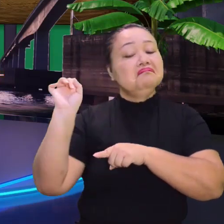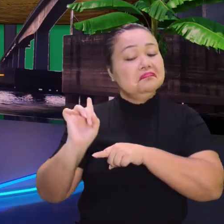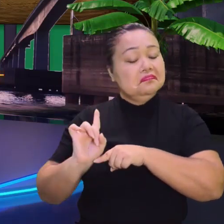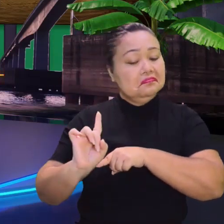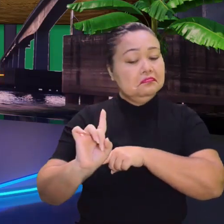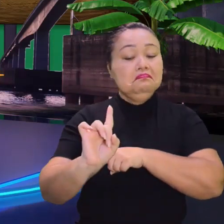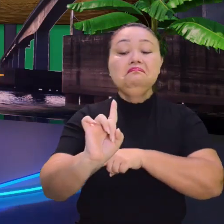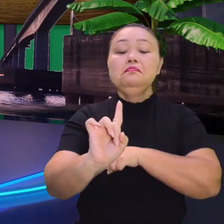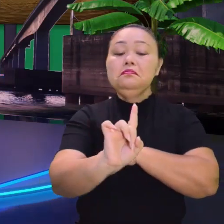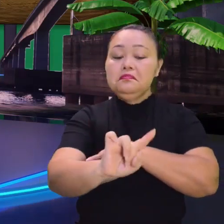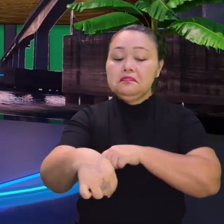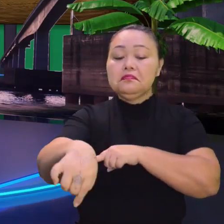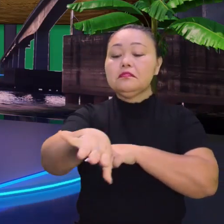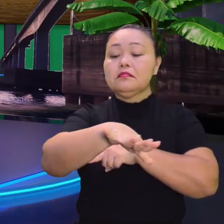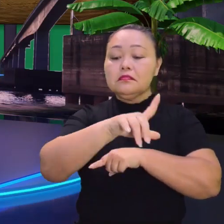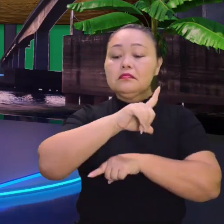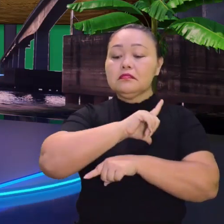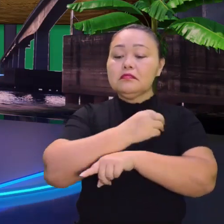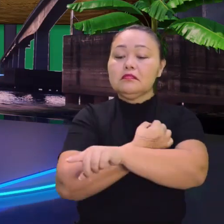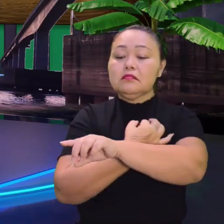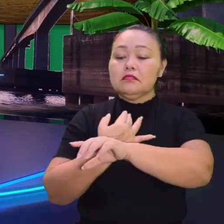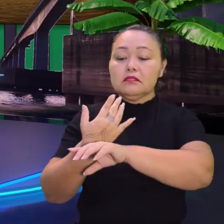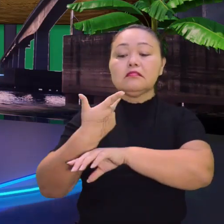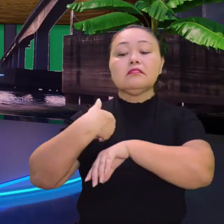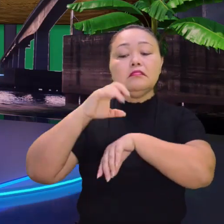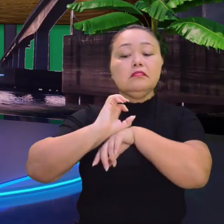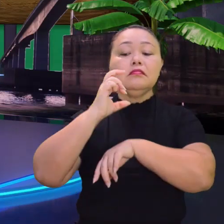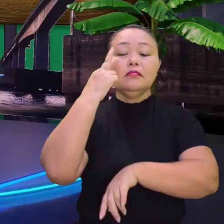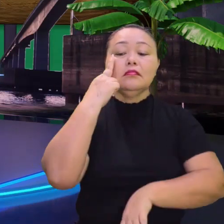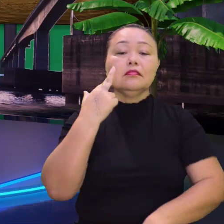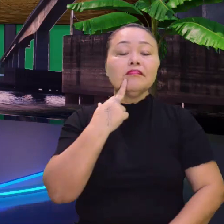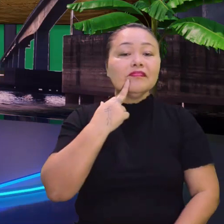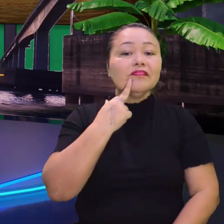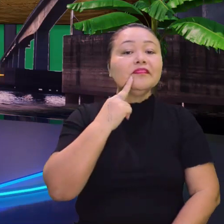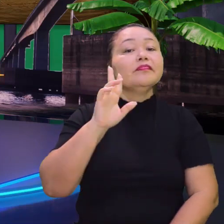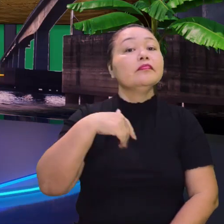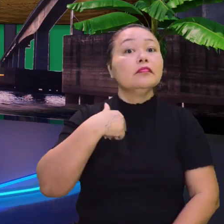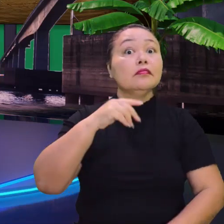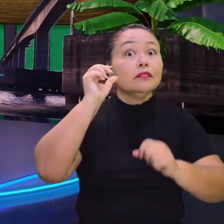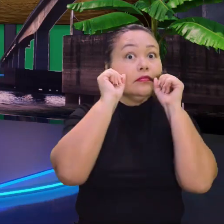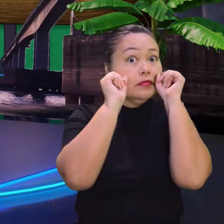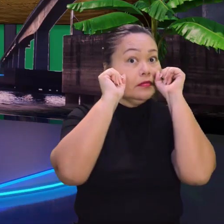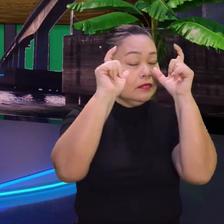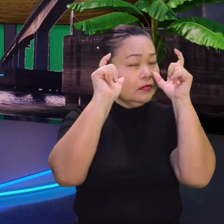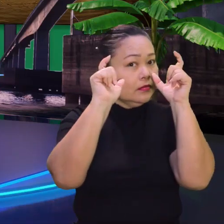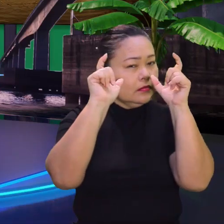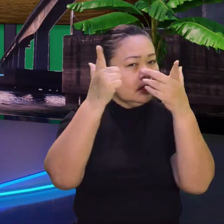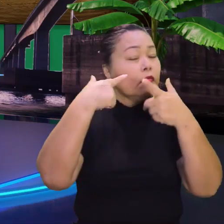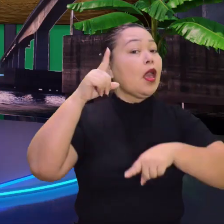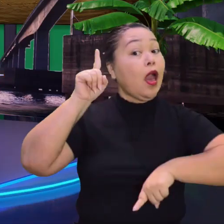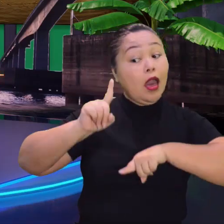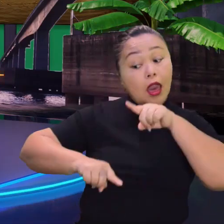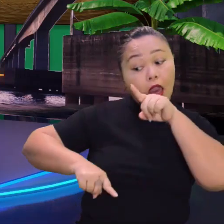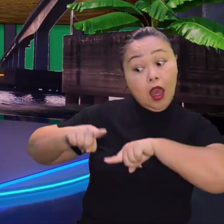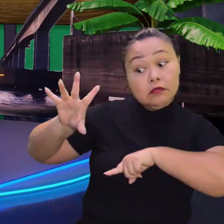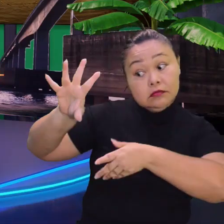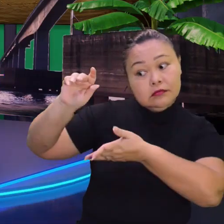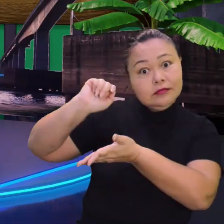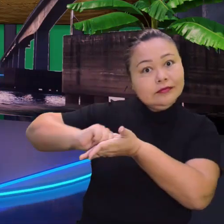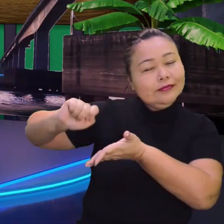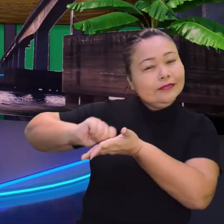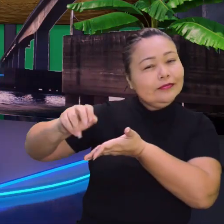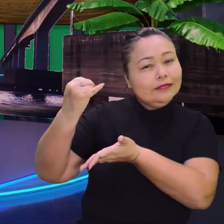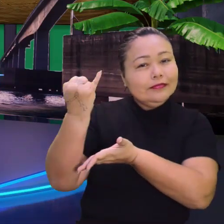interferiu muito na Exatamente. vegetação de Rondônia, não é isso? Muito bem. Então fique atento, pega o meu material, anote